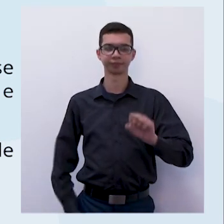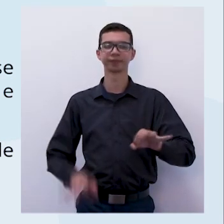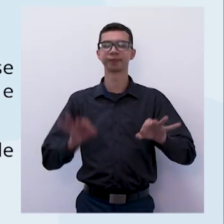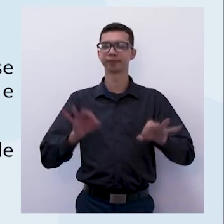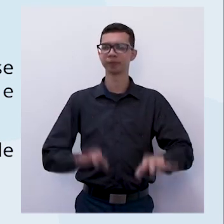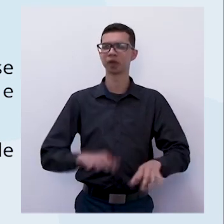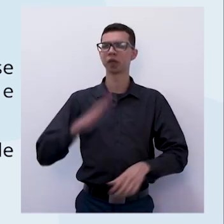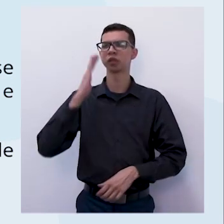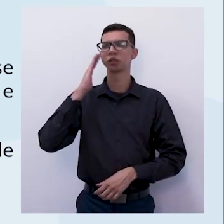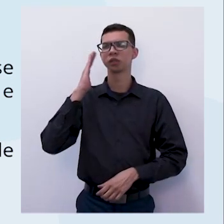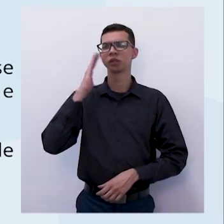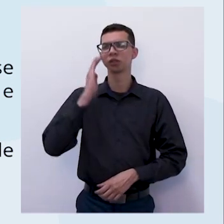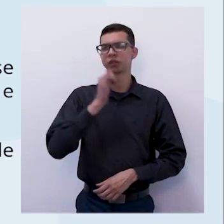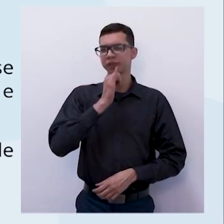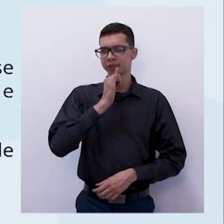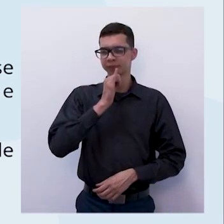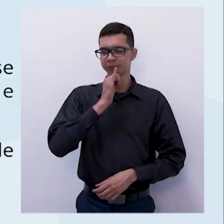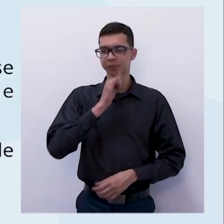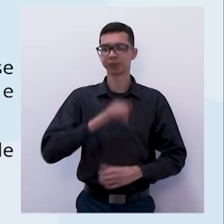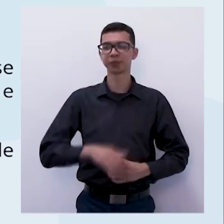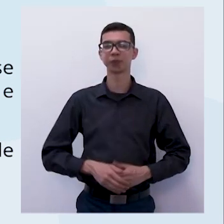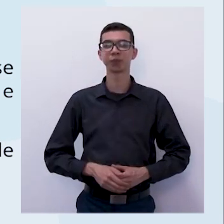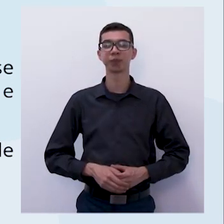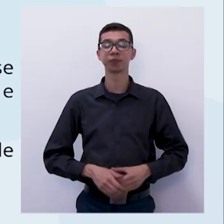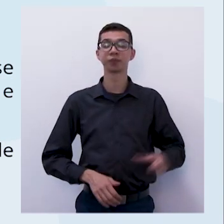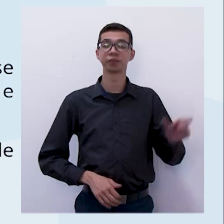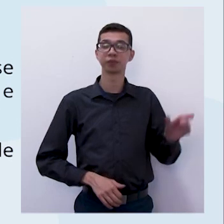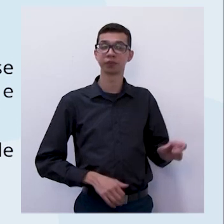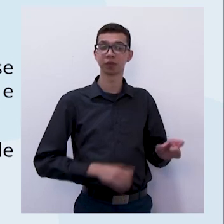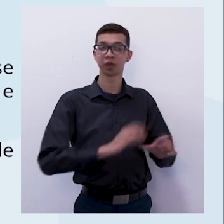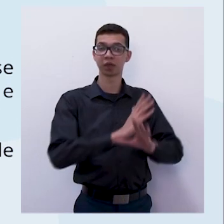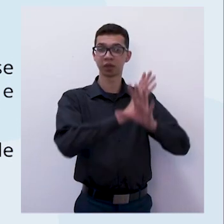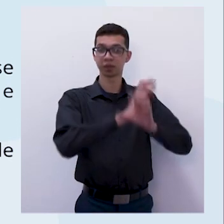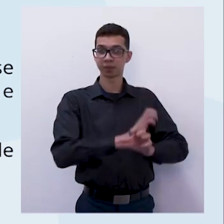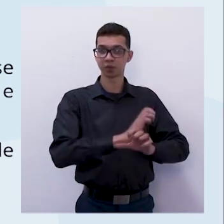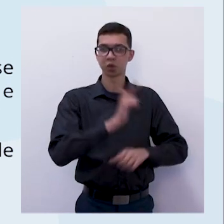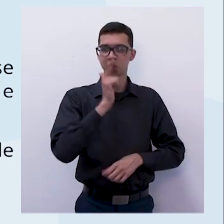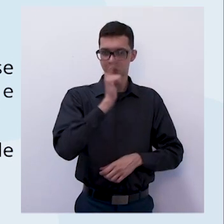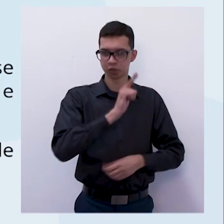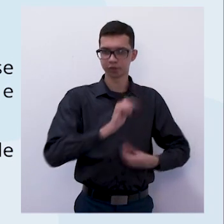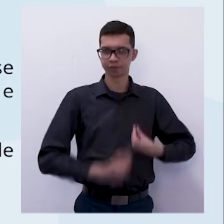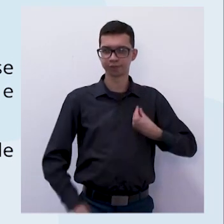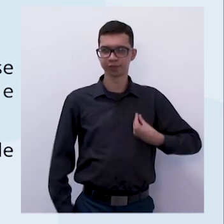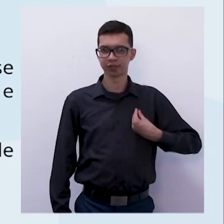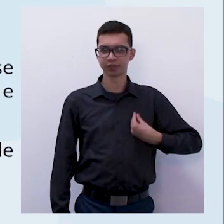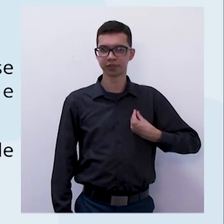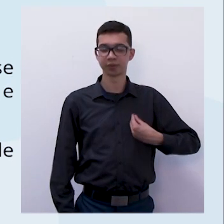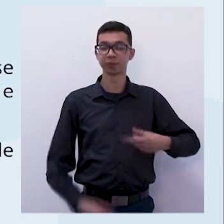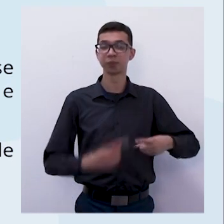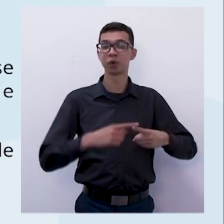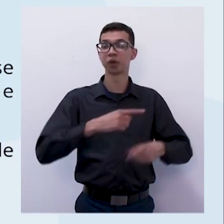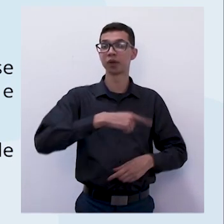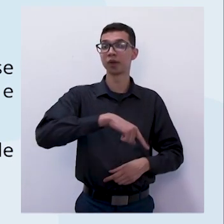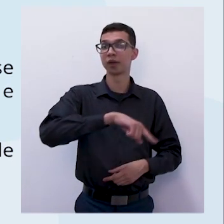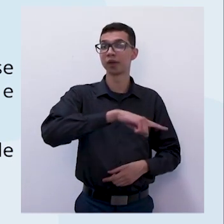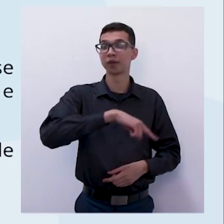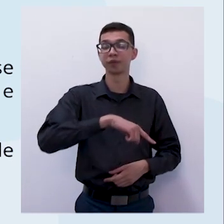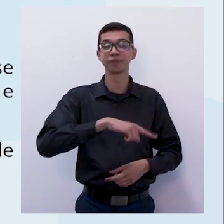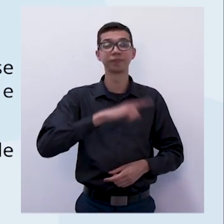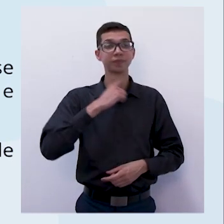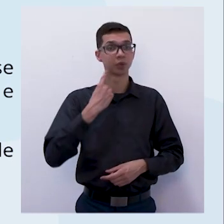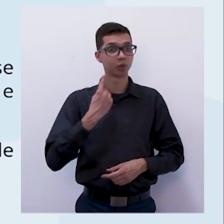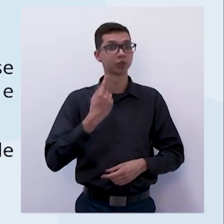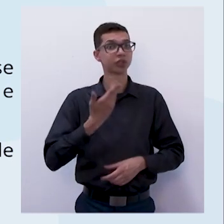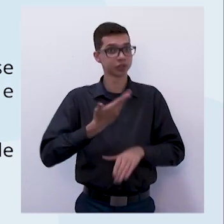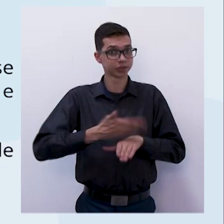claro, esse aspirante a espartano conseguiu sobreviver, né, porque ele está sujeito à morte já no treinamento,